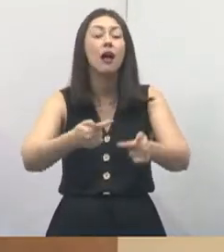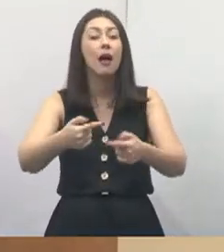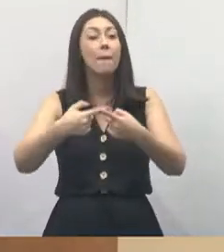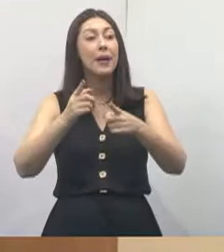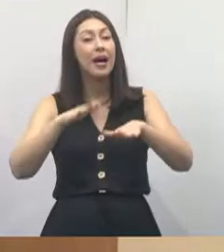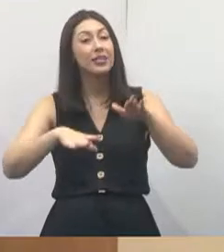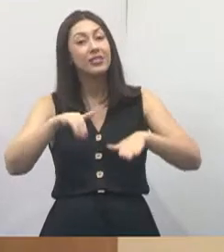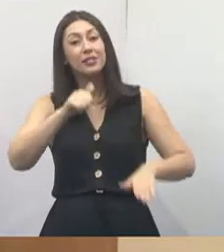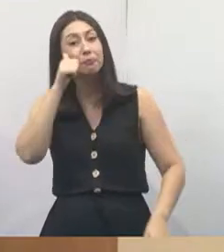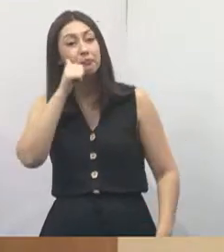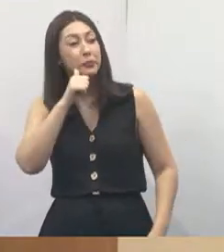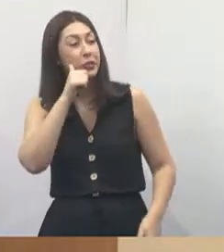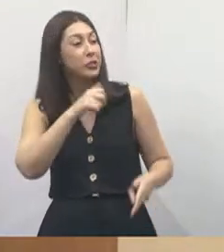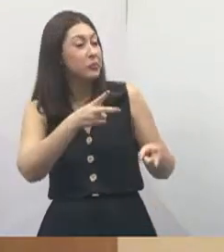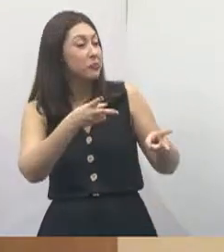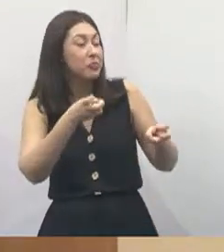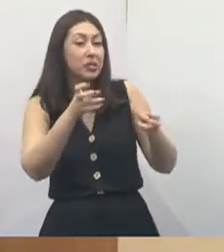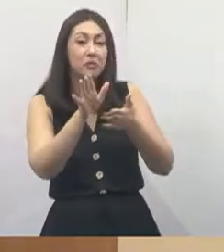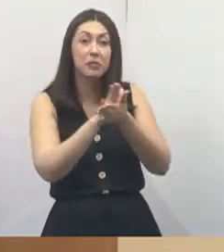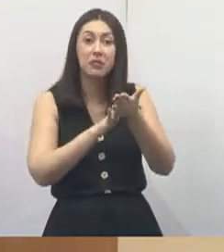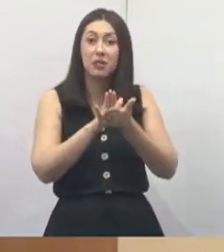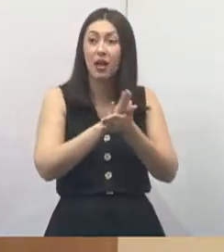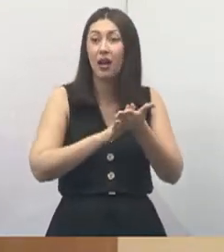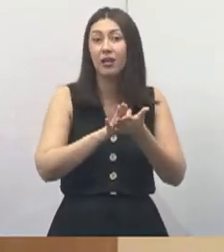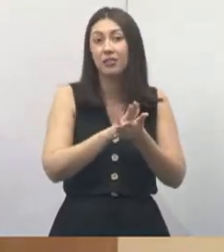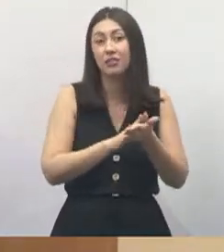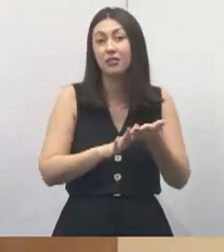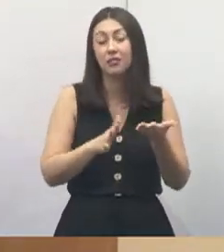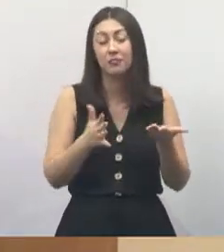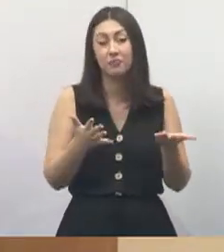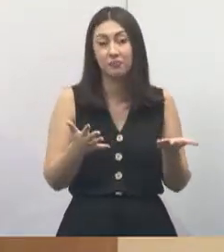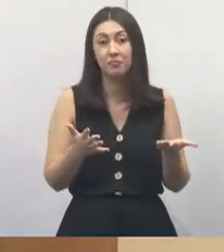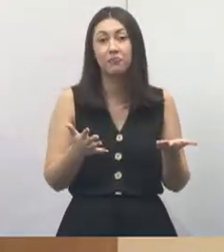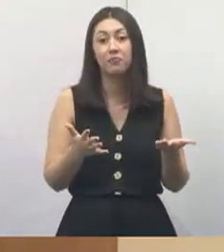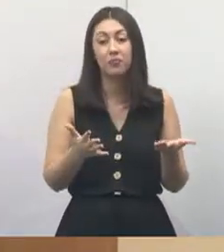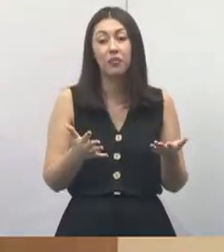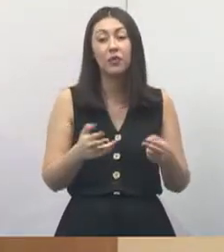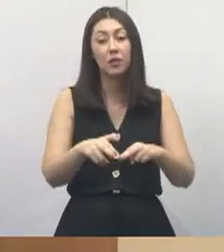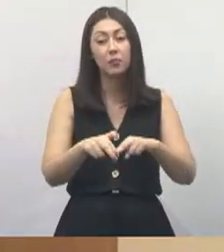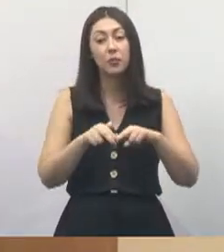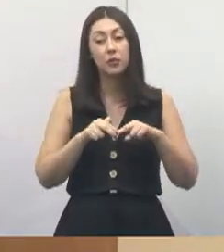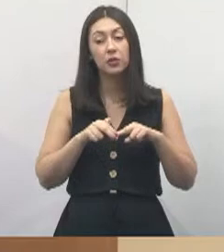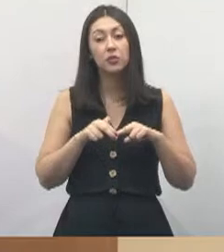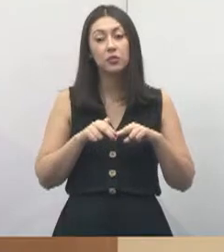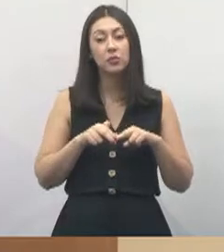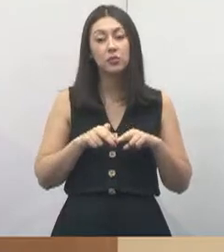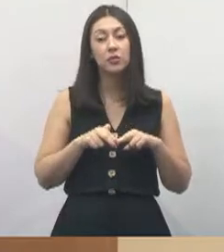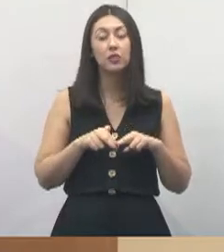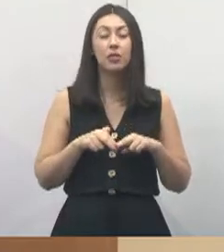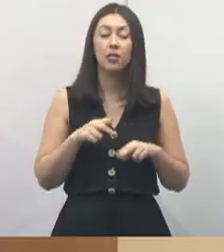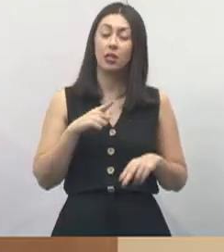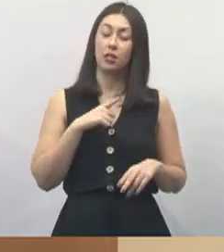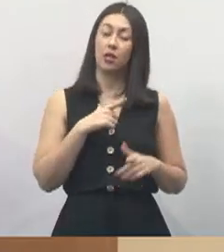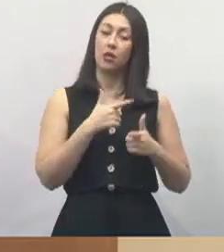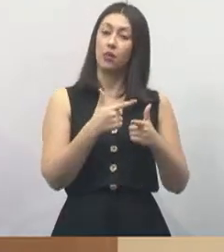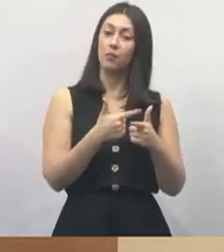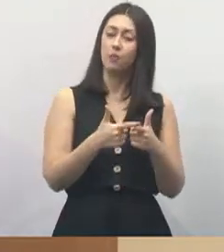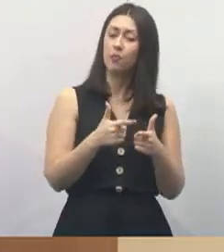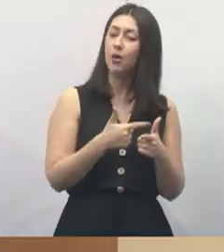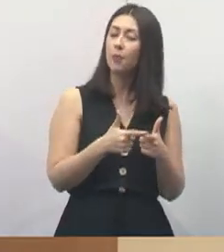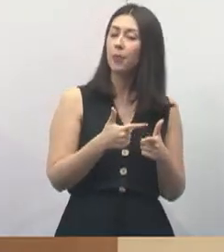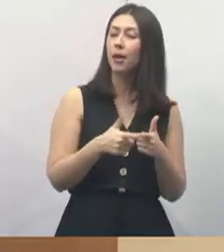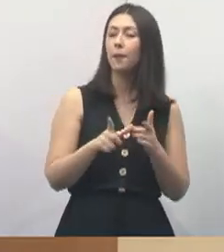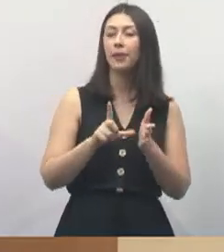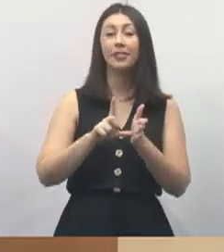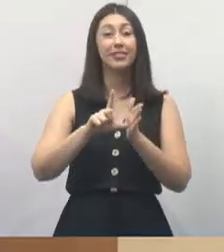não percebem isso, demoram muito tempo a perceber. Então, nós temos o conflito, depois do